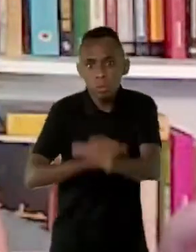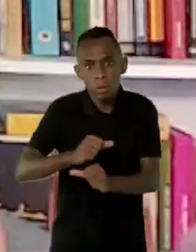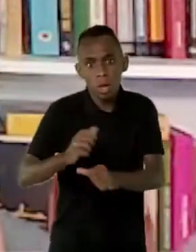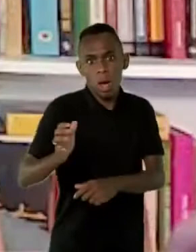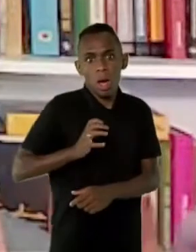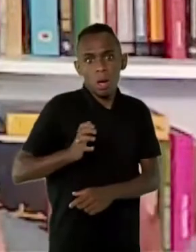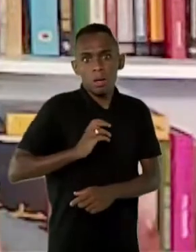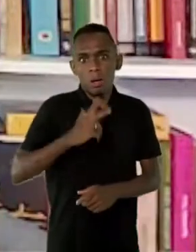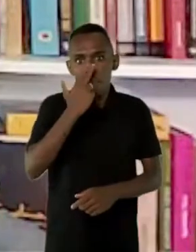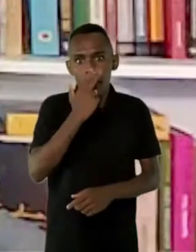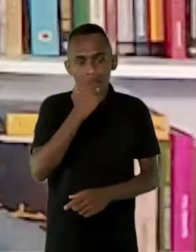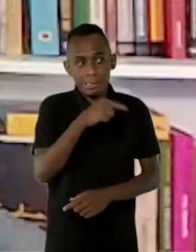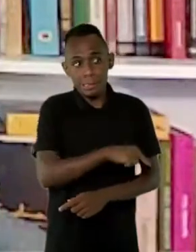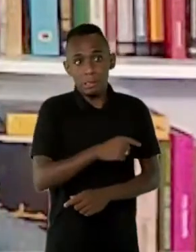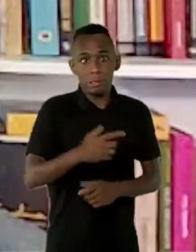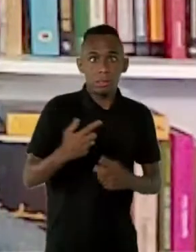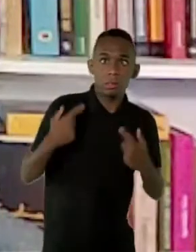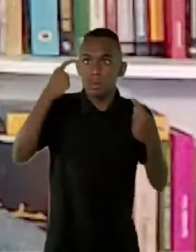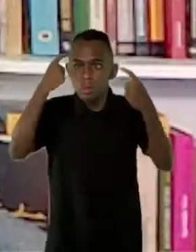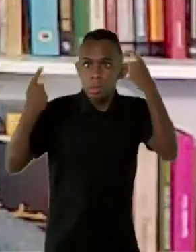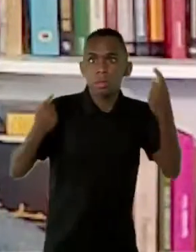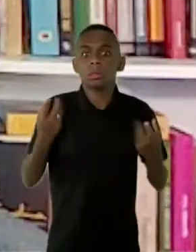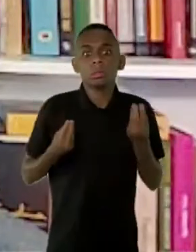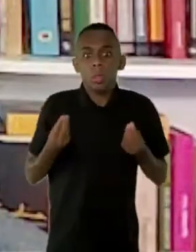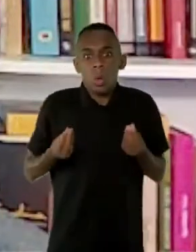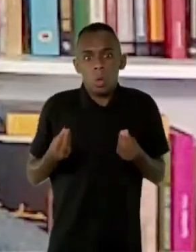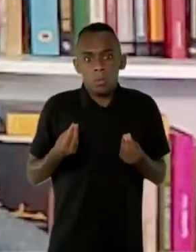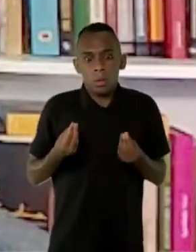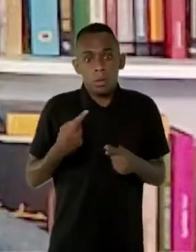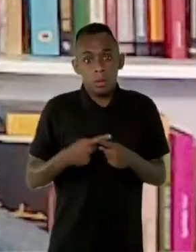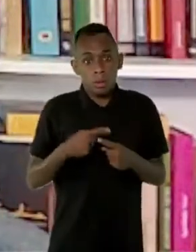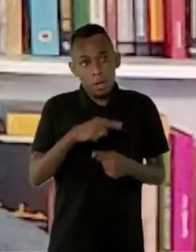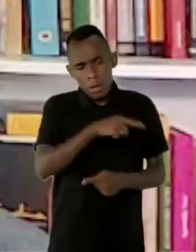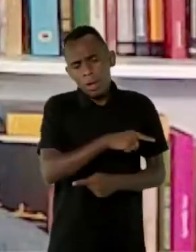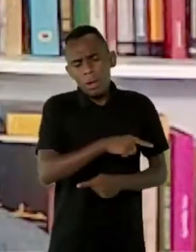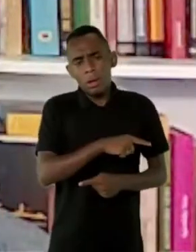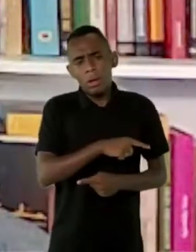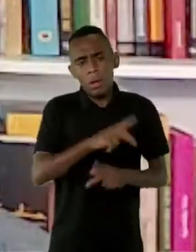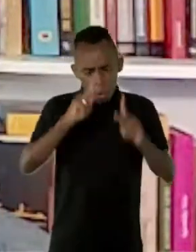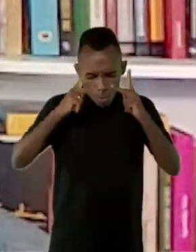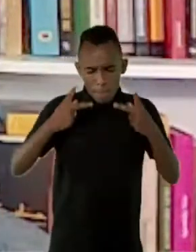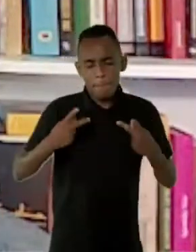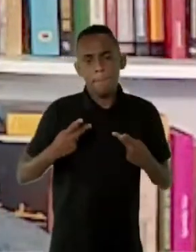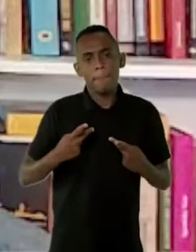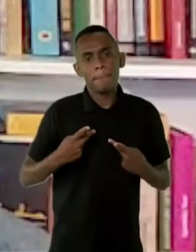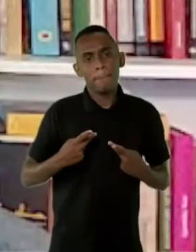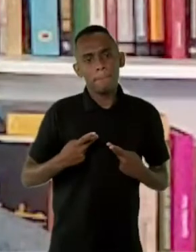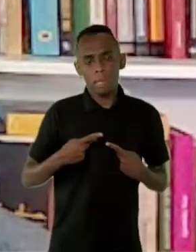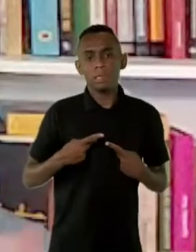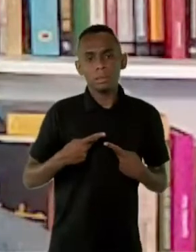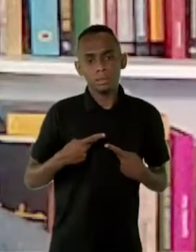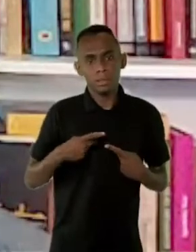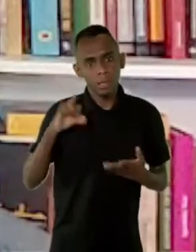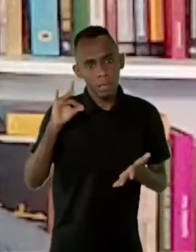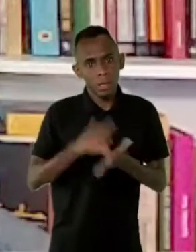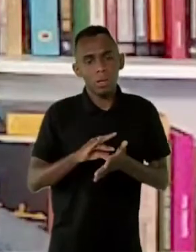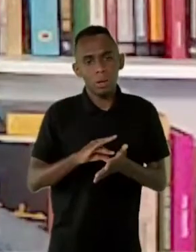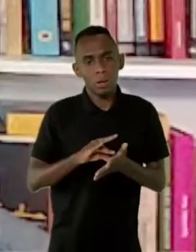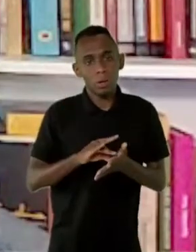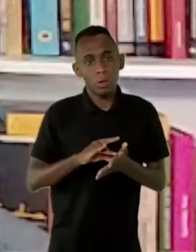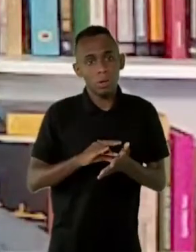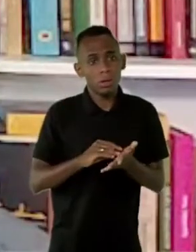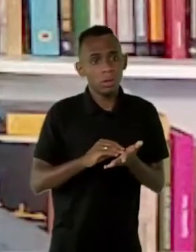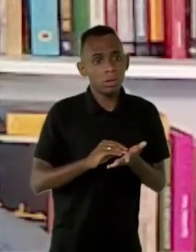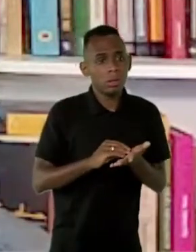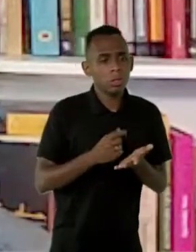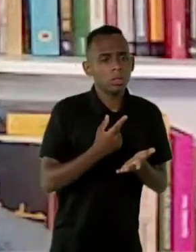a Carolina, nesse sentido. Né? Porque a Carolina, ao mesmo tempo, era muito humana, uma pessoa muito humana. A Carolina dava dinheiro para as